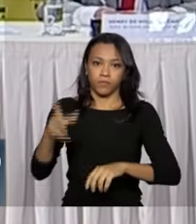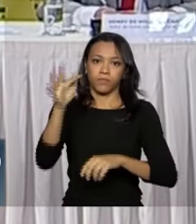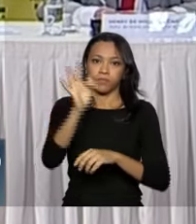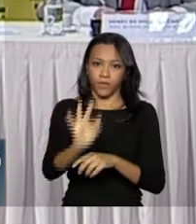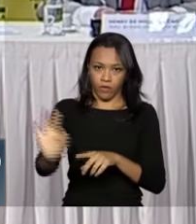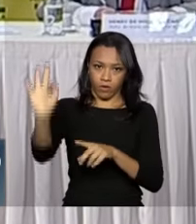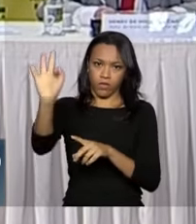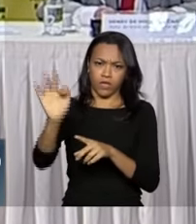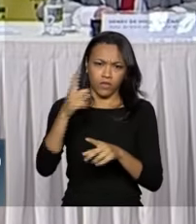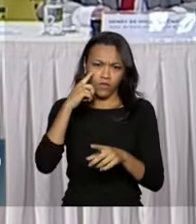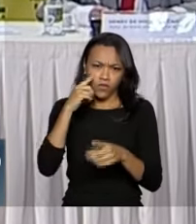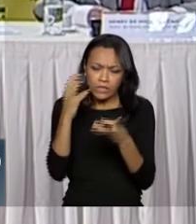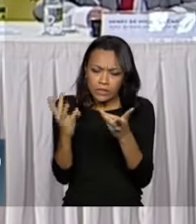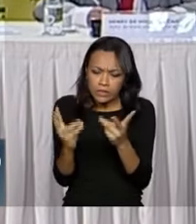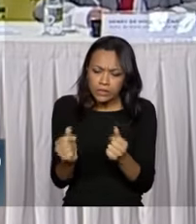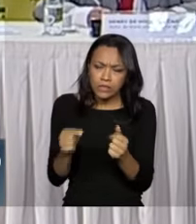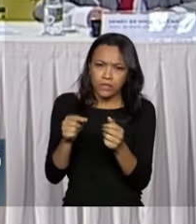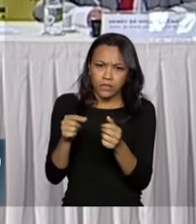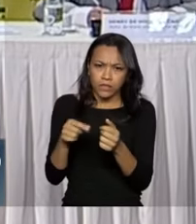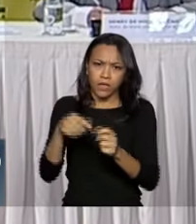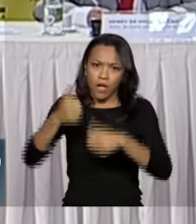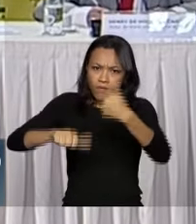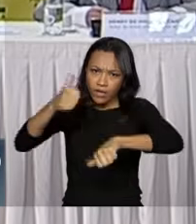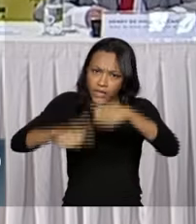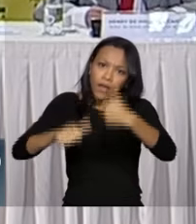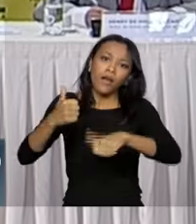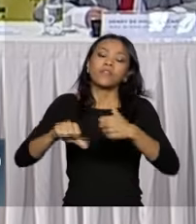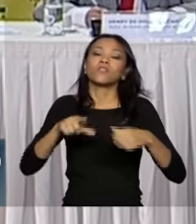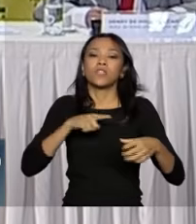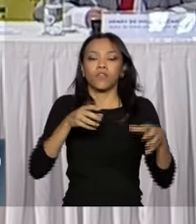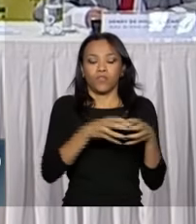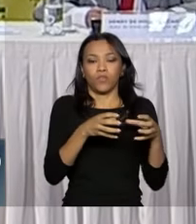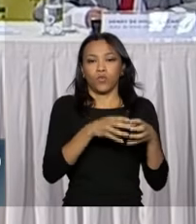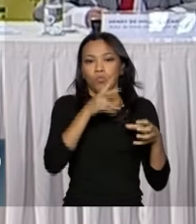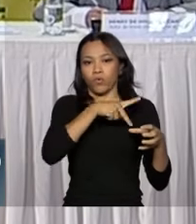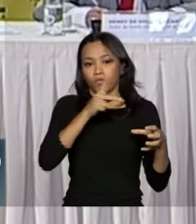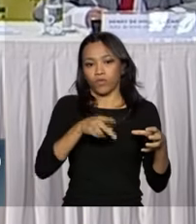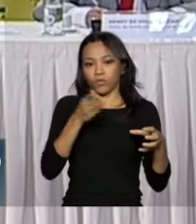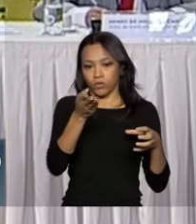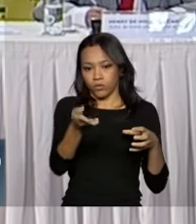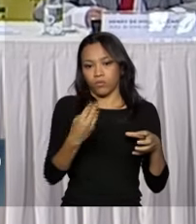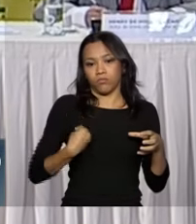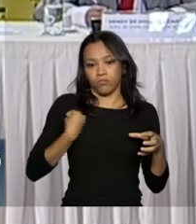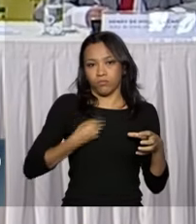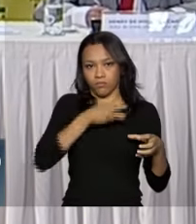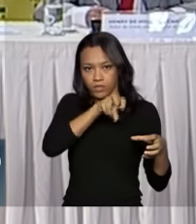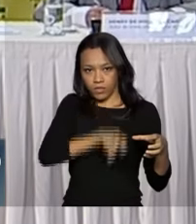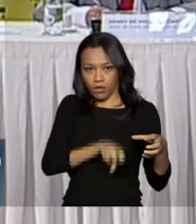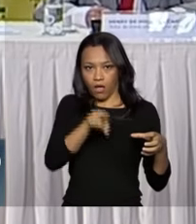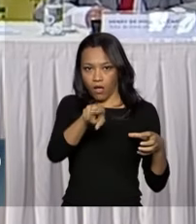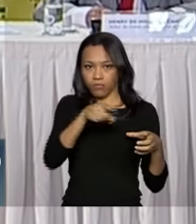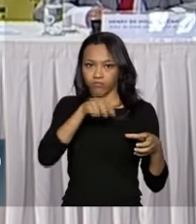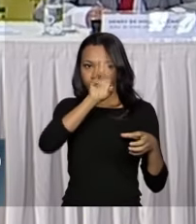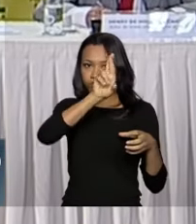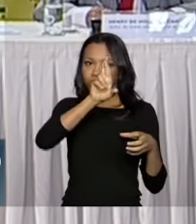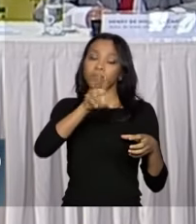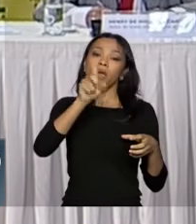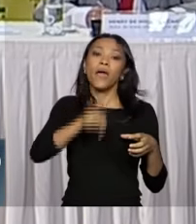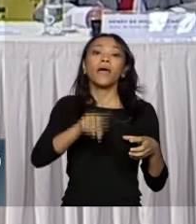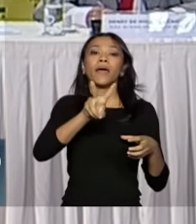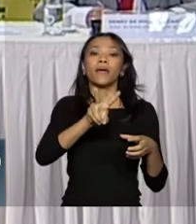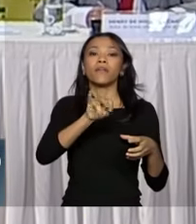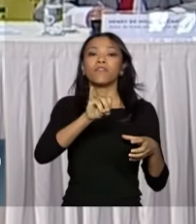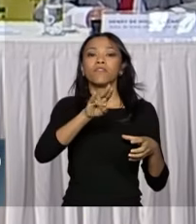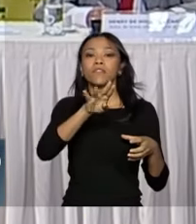examinado com muito rigor por uma comissão presidida pelo professor Henrique, que está do nosso lado, que à época era vice-reitor